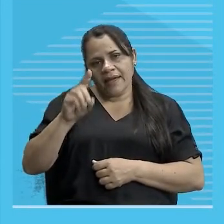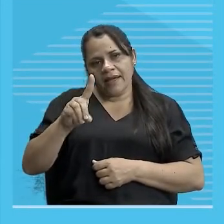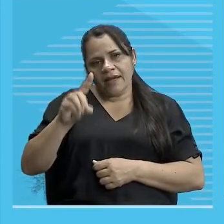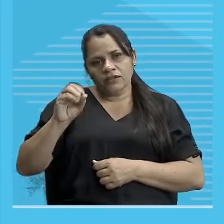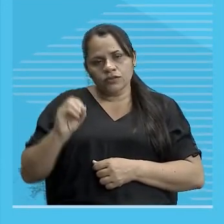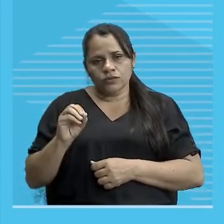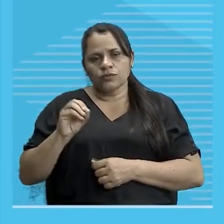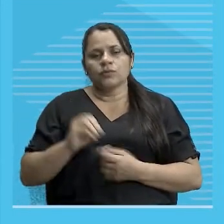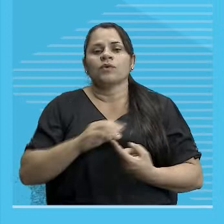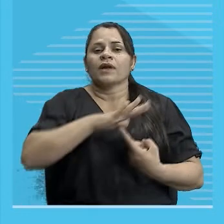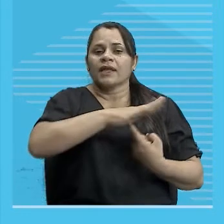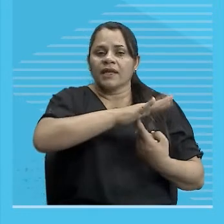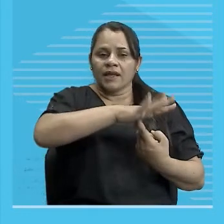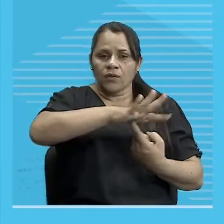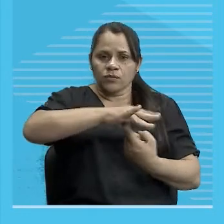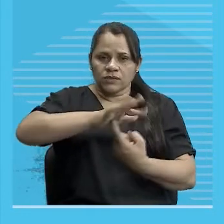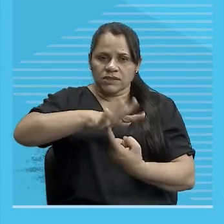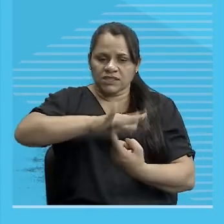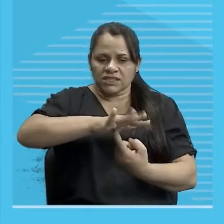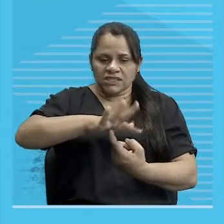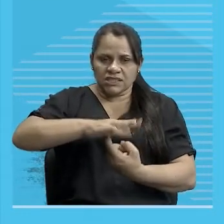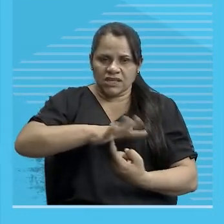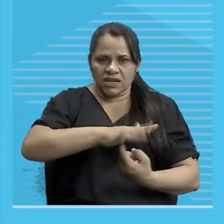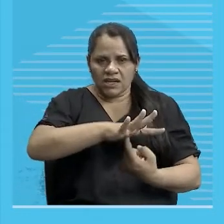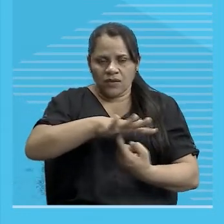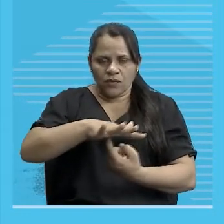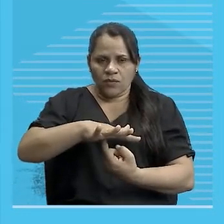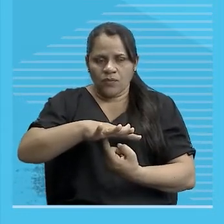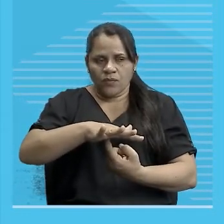mercado, houve aí, portanto,